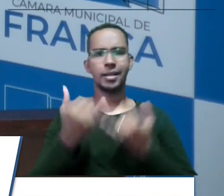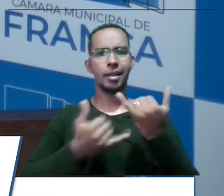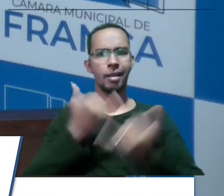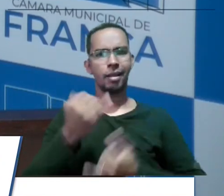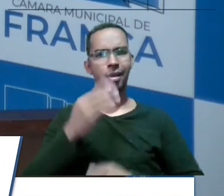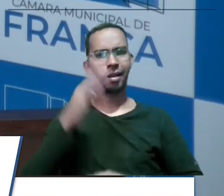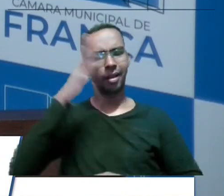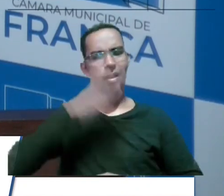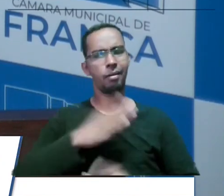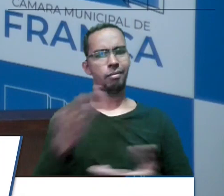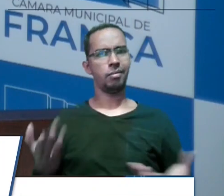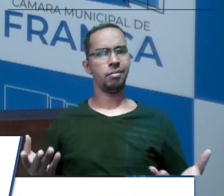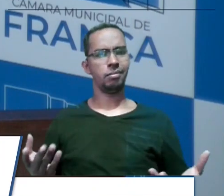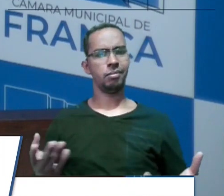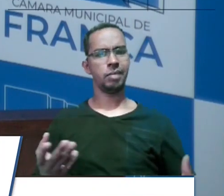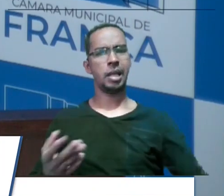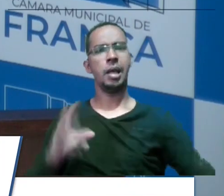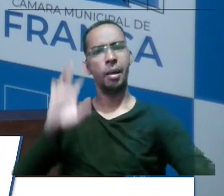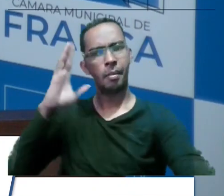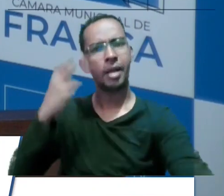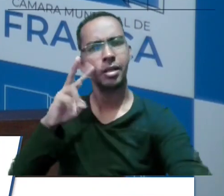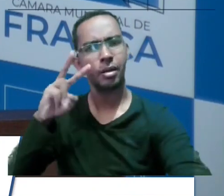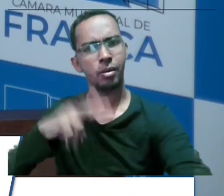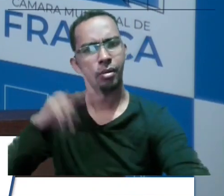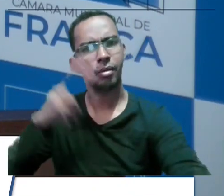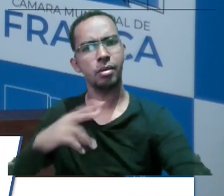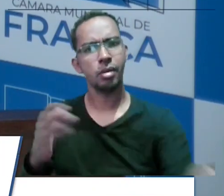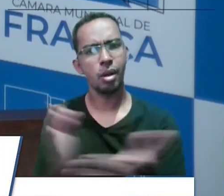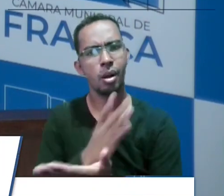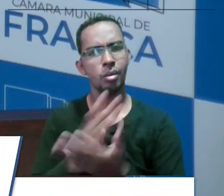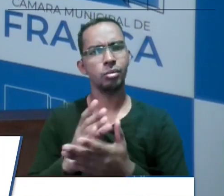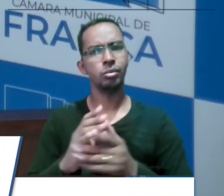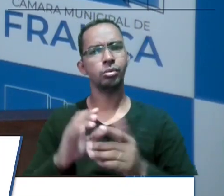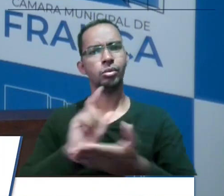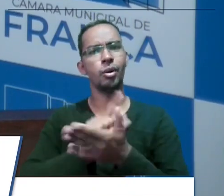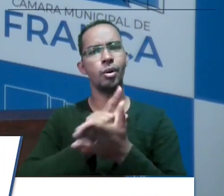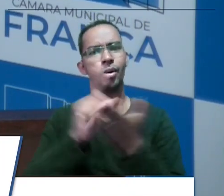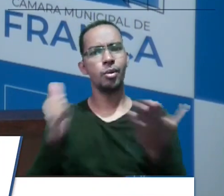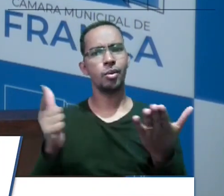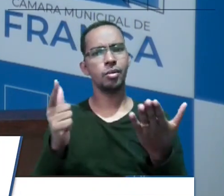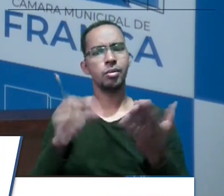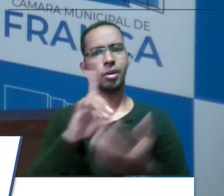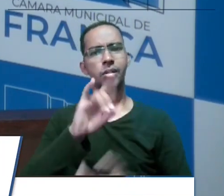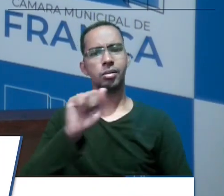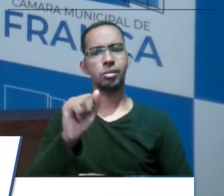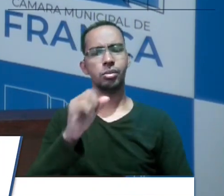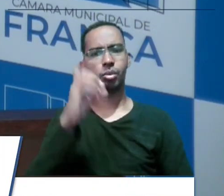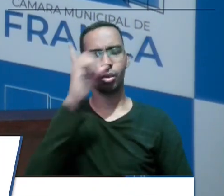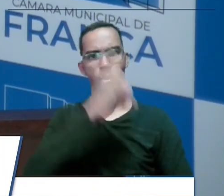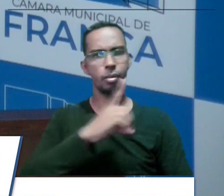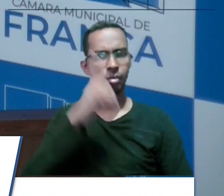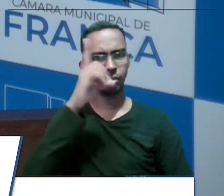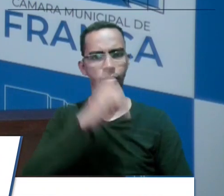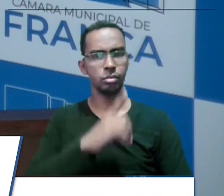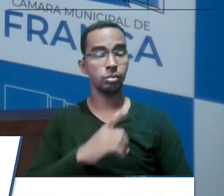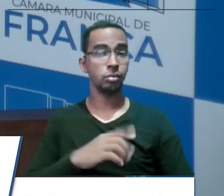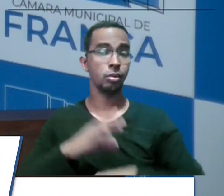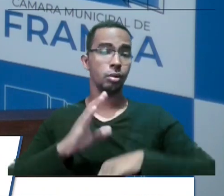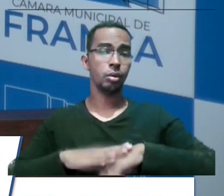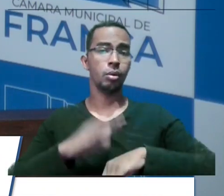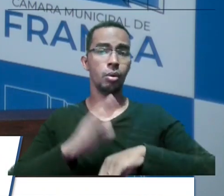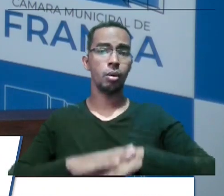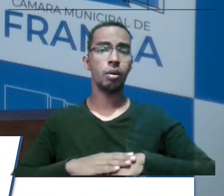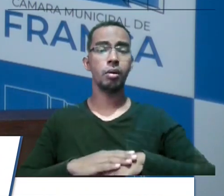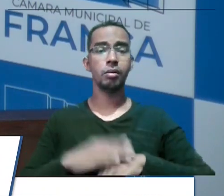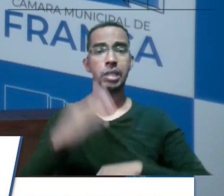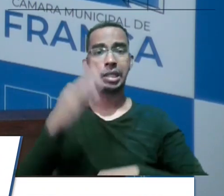mas foi o que eu li em uma matéria de jornal no domingo, quando eu fiquei sabendo que as